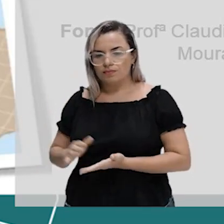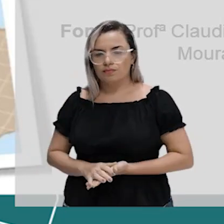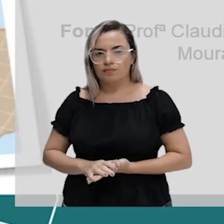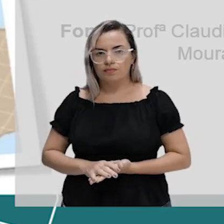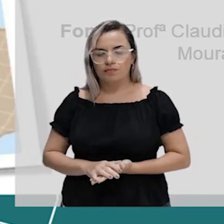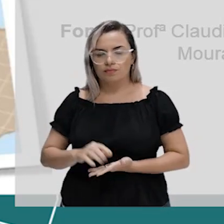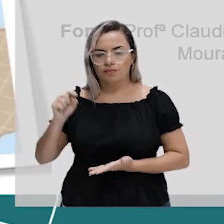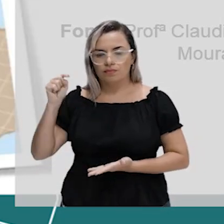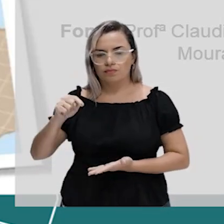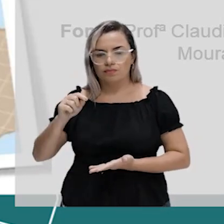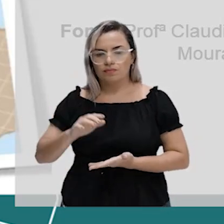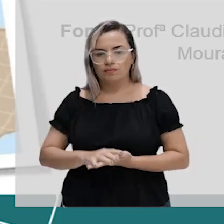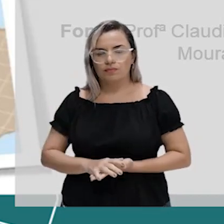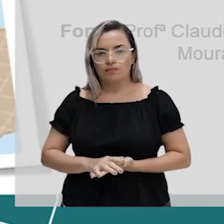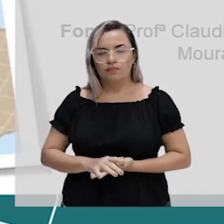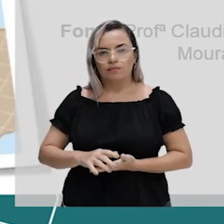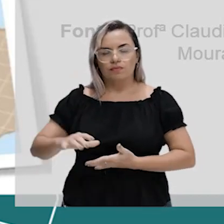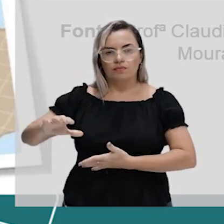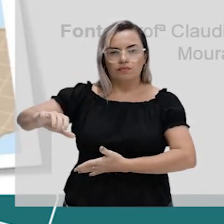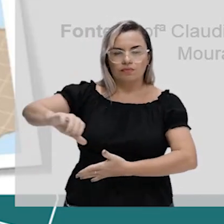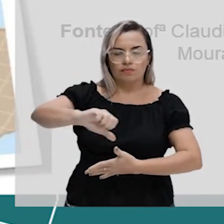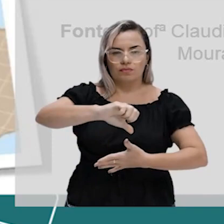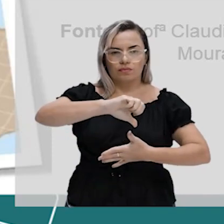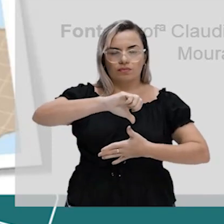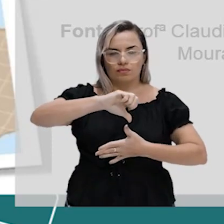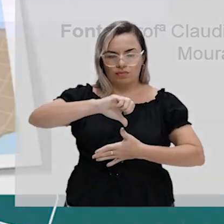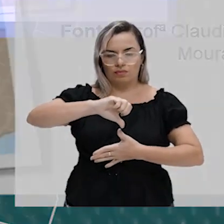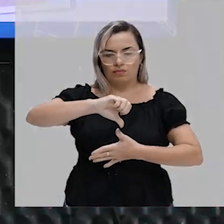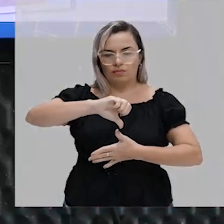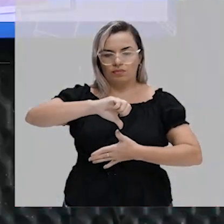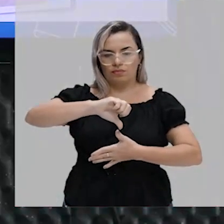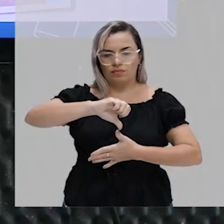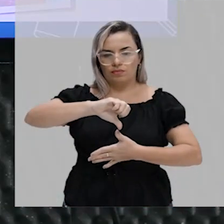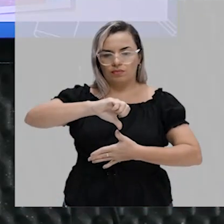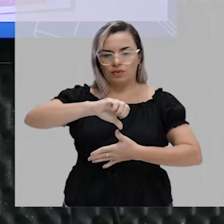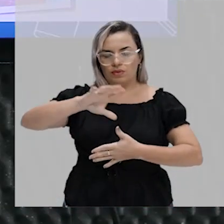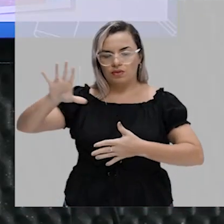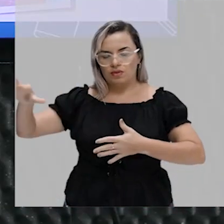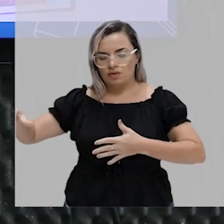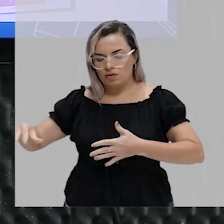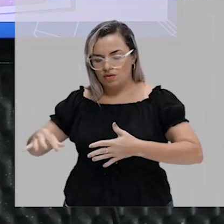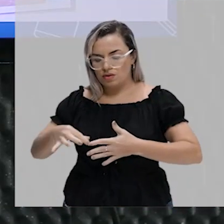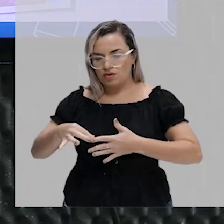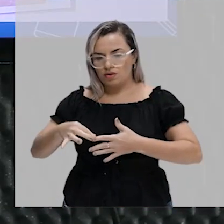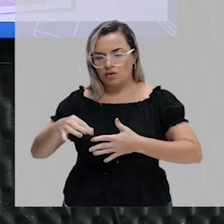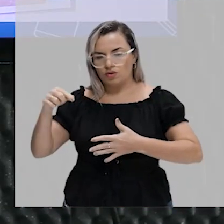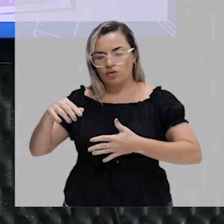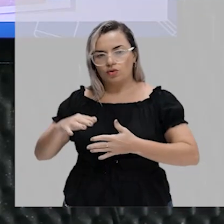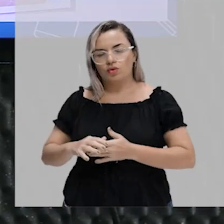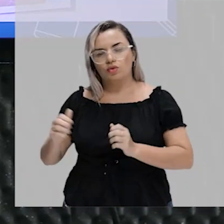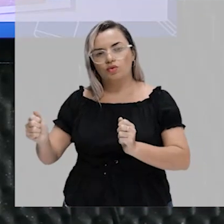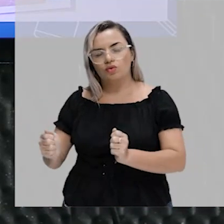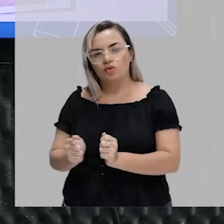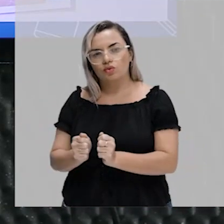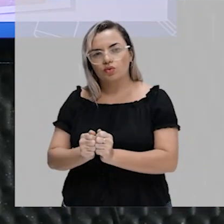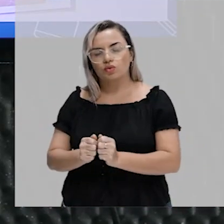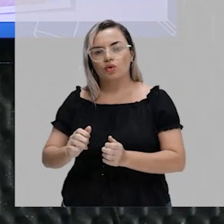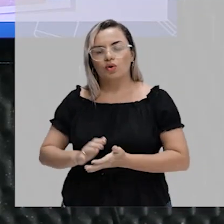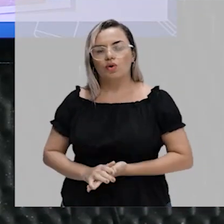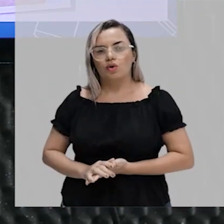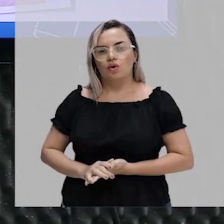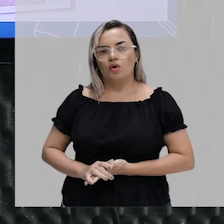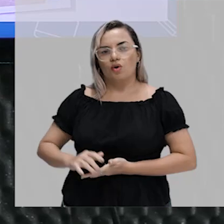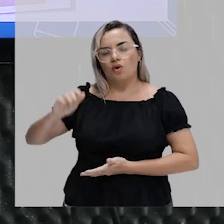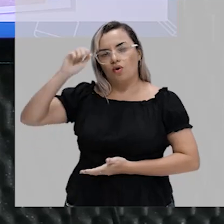da América do Sul aqui, ele tem um encaixe perfeito com o continente africano. Olha só,